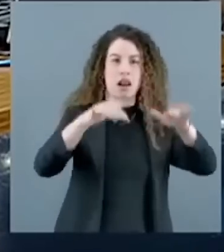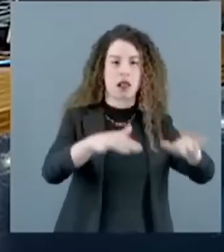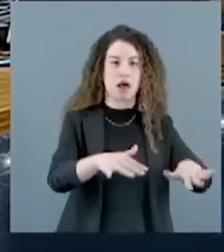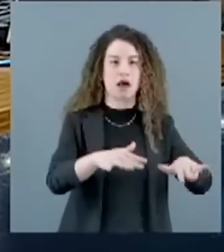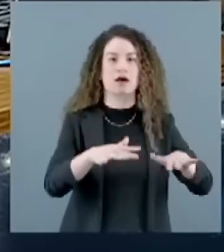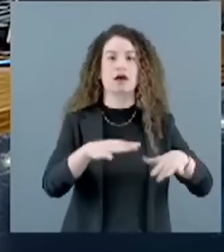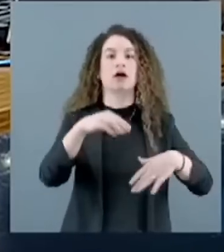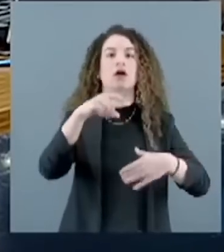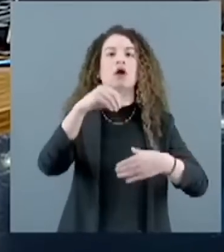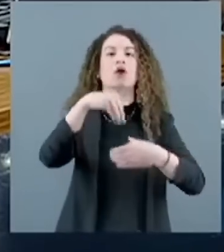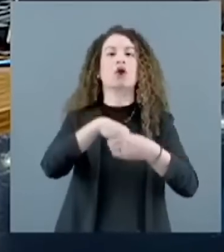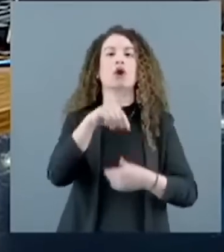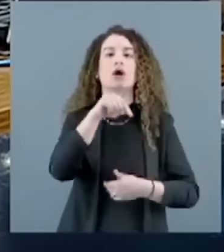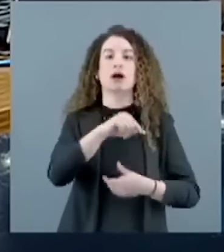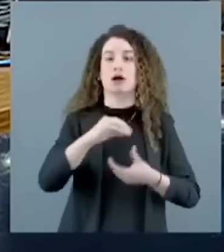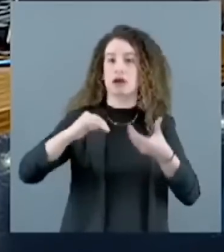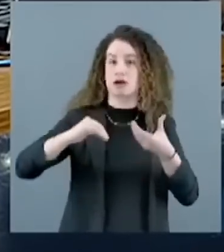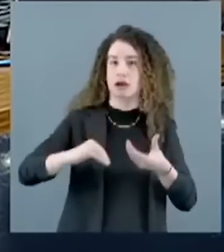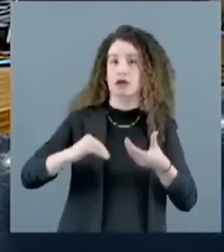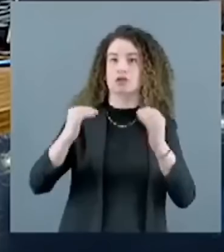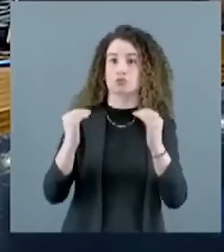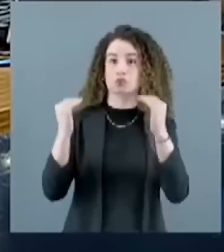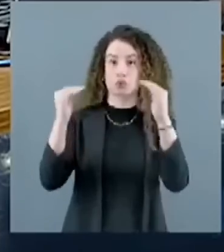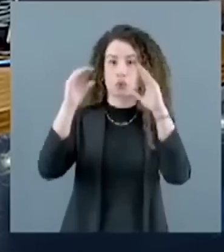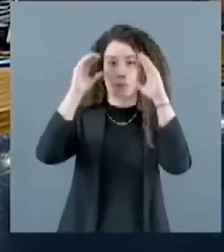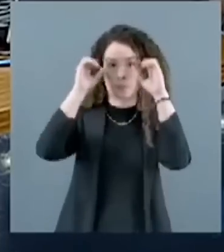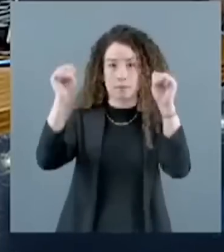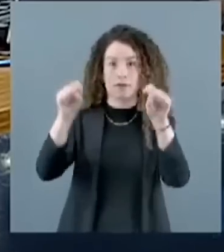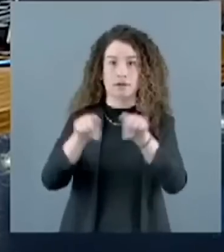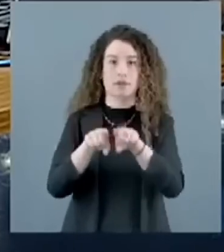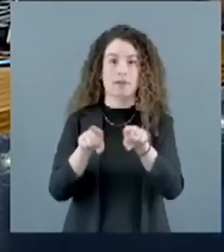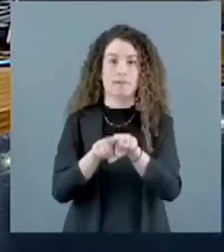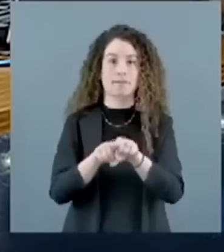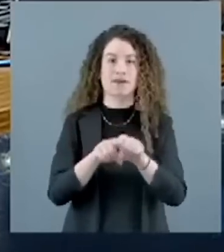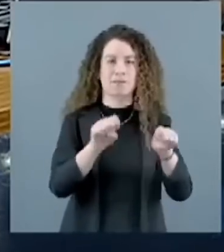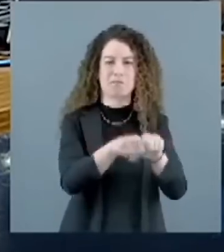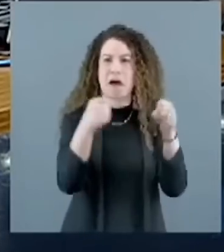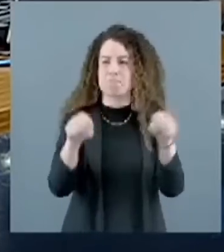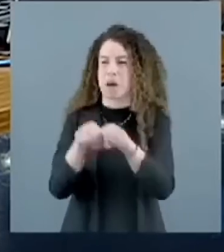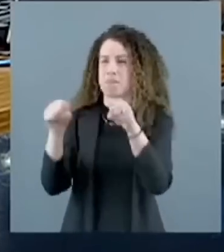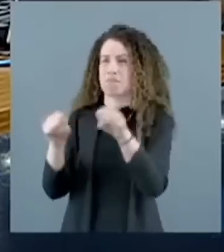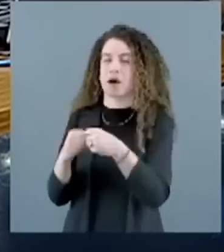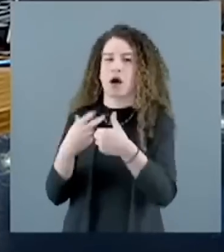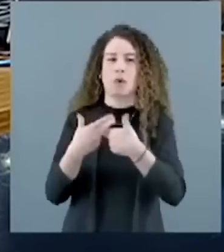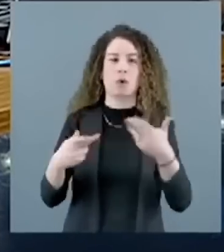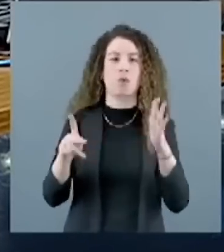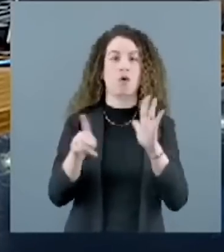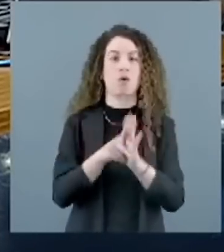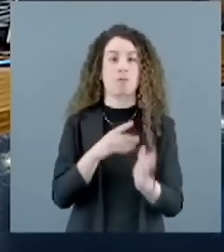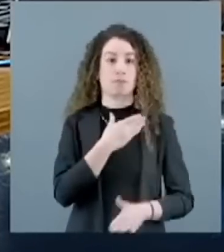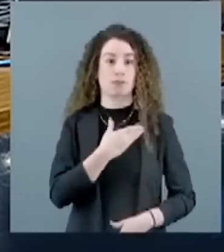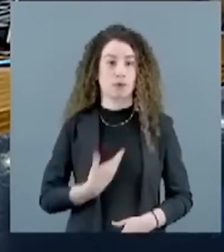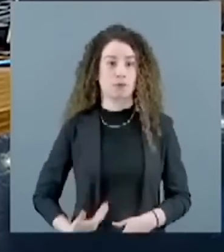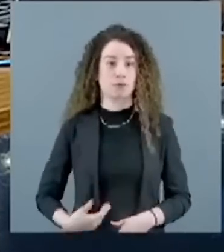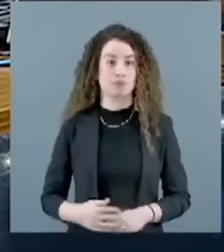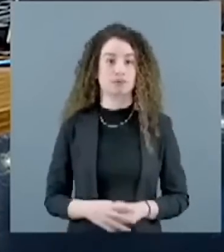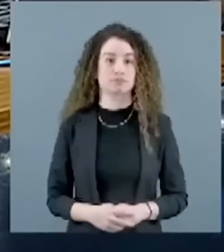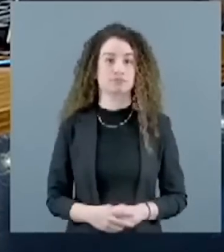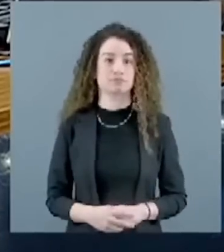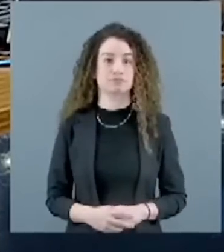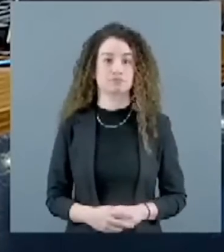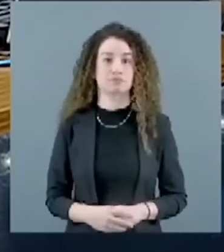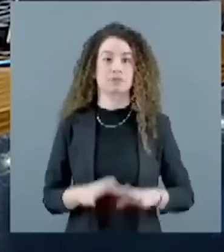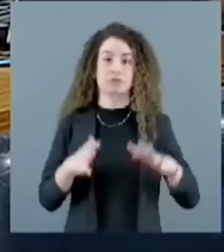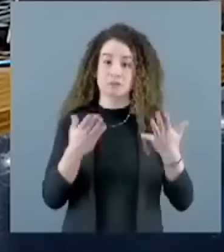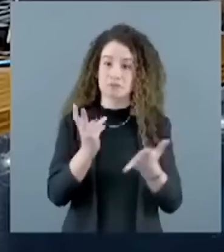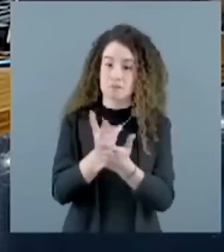do Congresso Nacional e do Supremo e na depredação do patrimônio público. Ou seja, precisamente os mesmos fatos